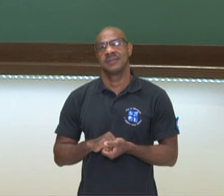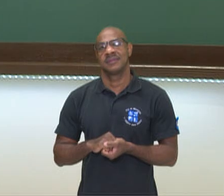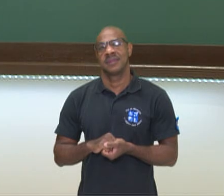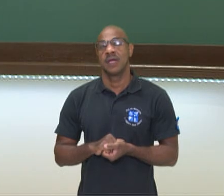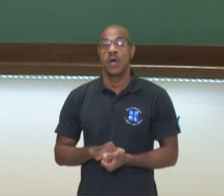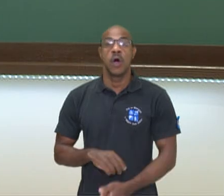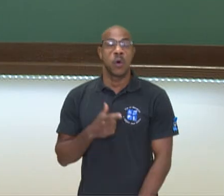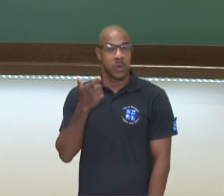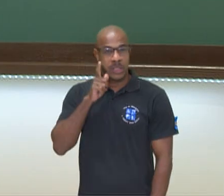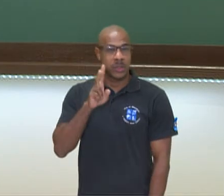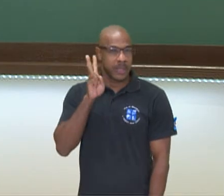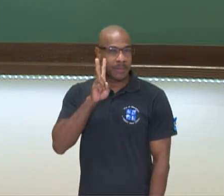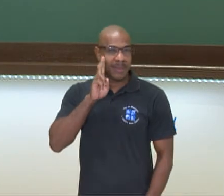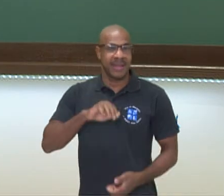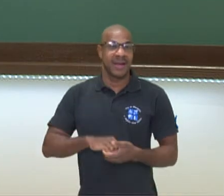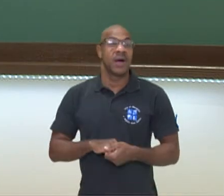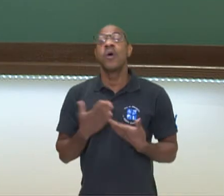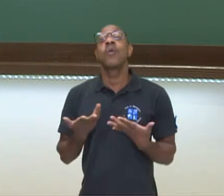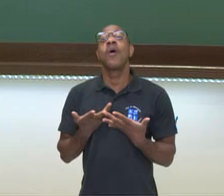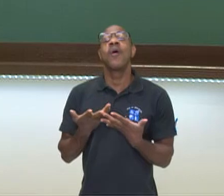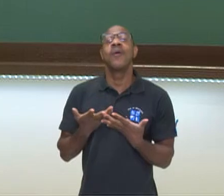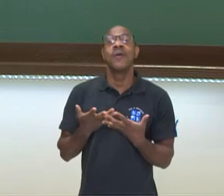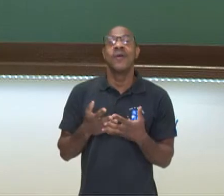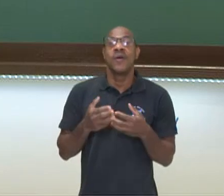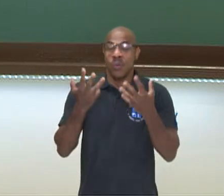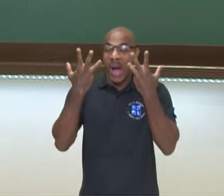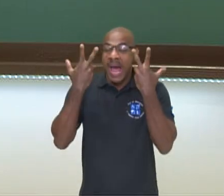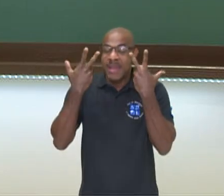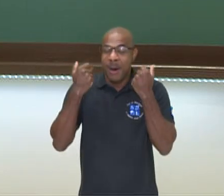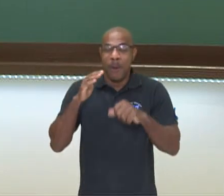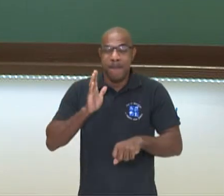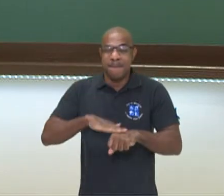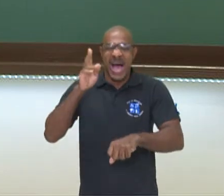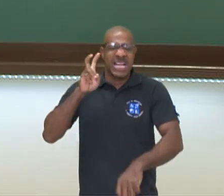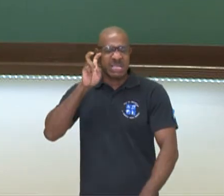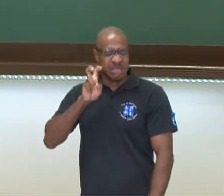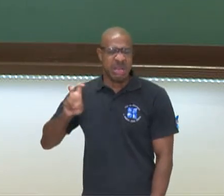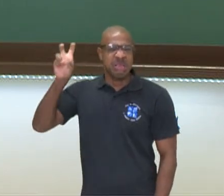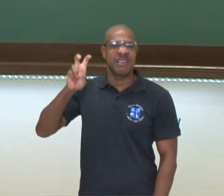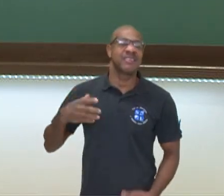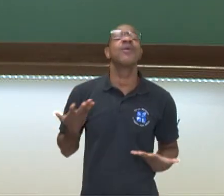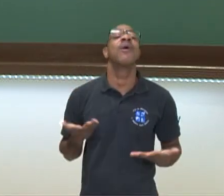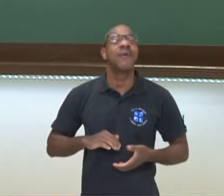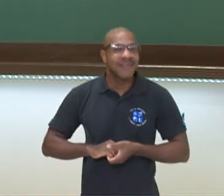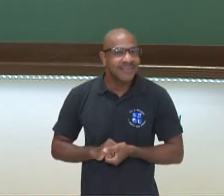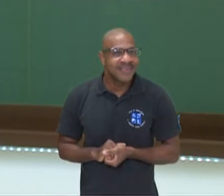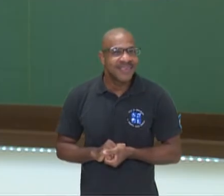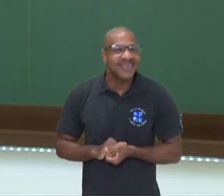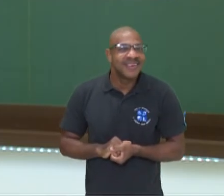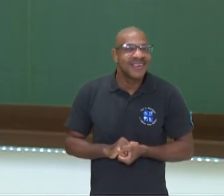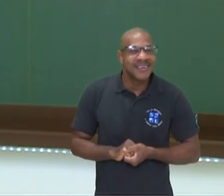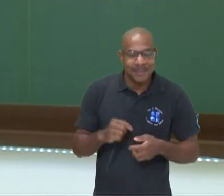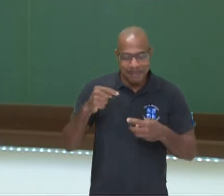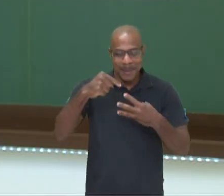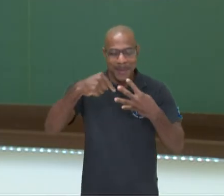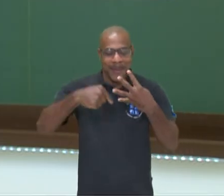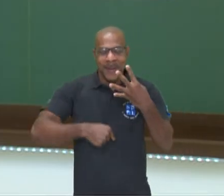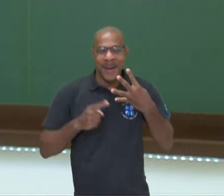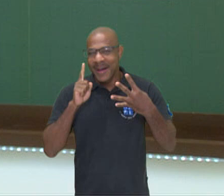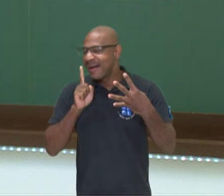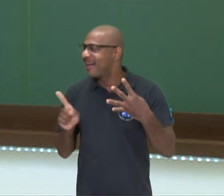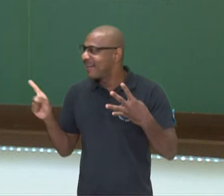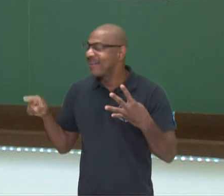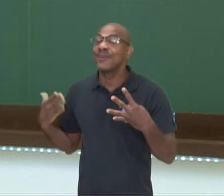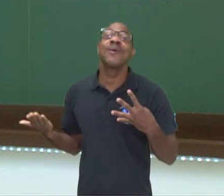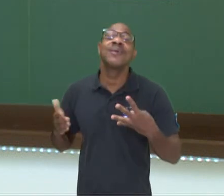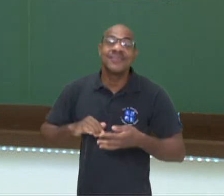Conseguiu lembrar? Qual é o animal considerado mais inteligente desses que a gente trabalhou? Iguana, mini porco, arara